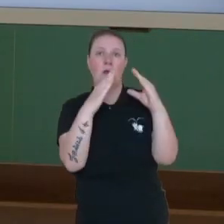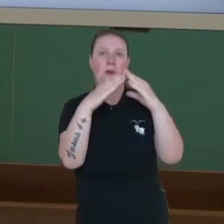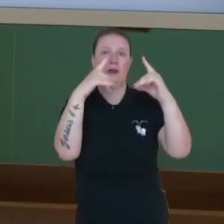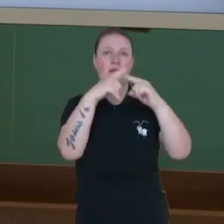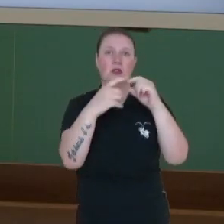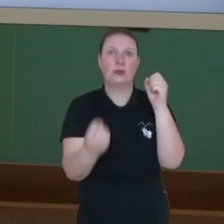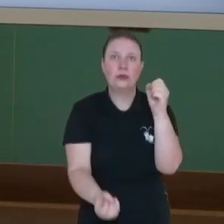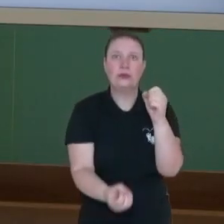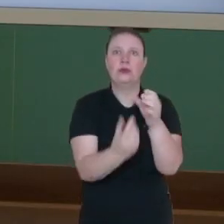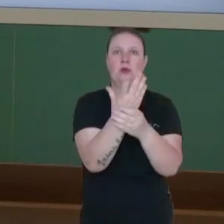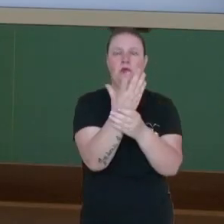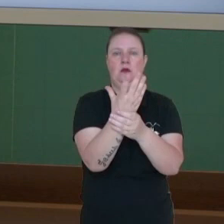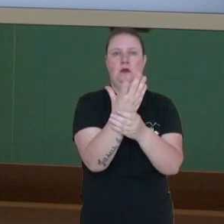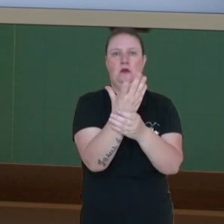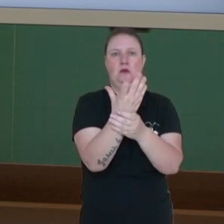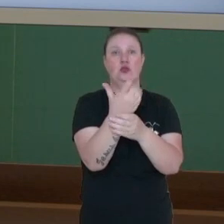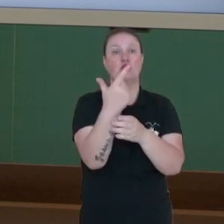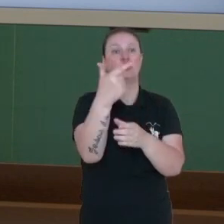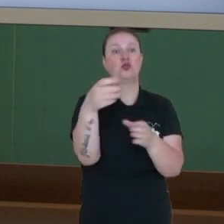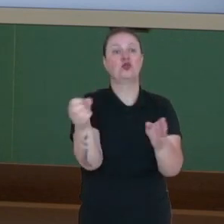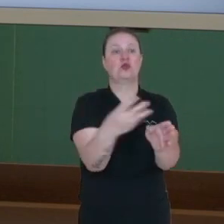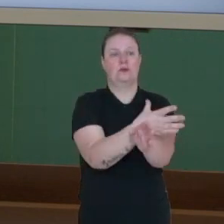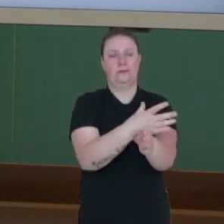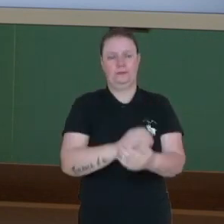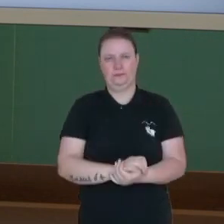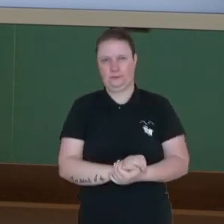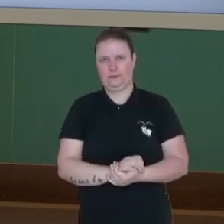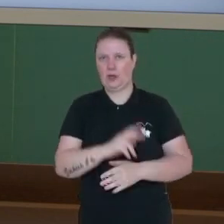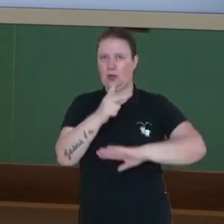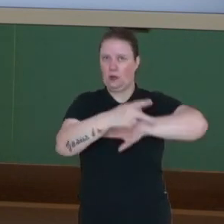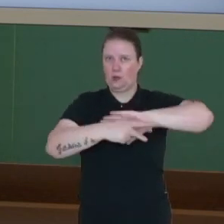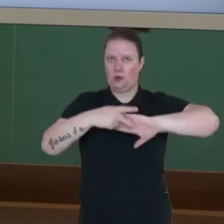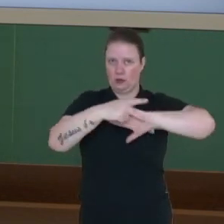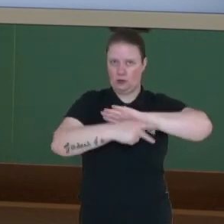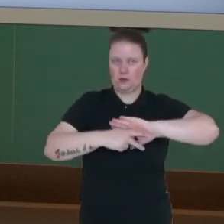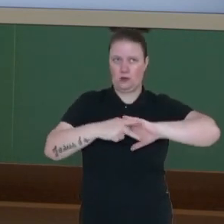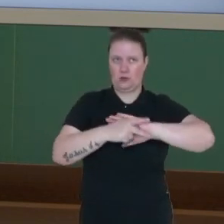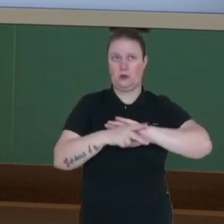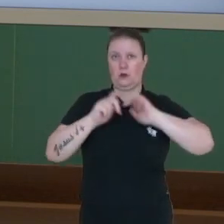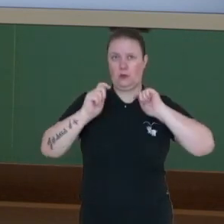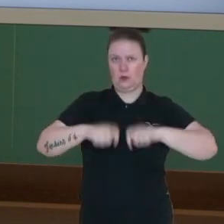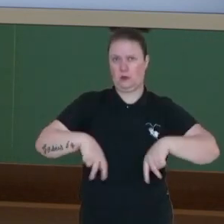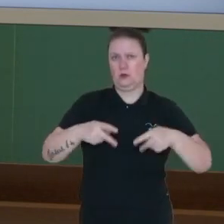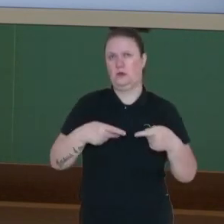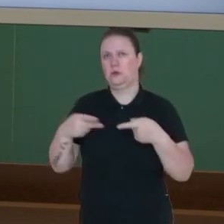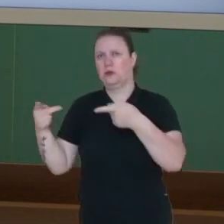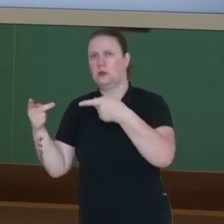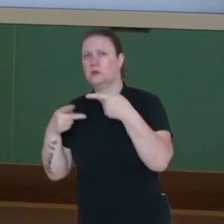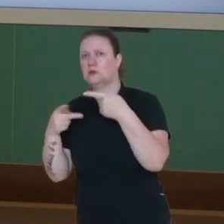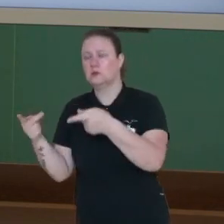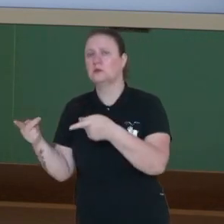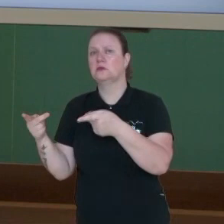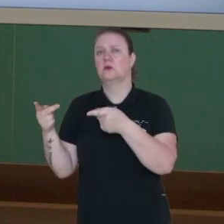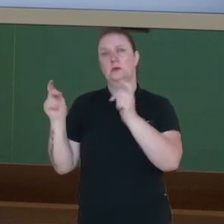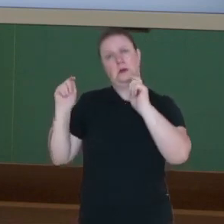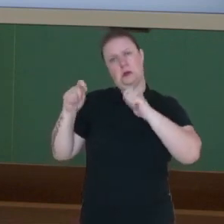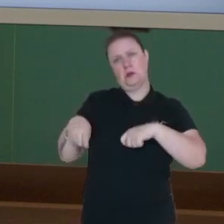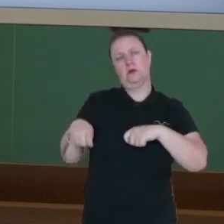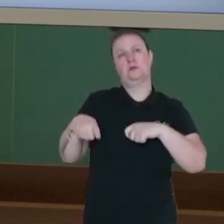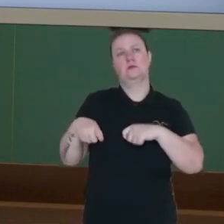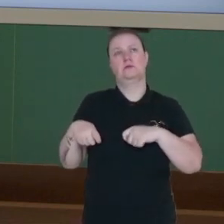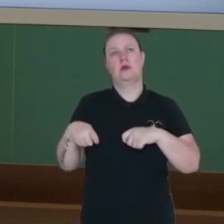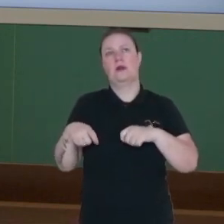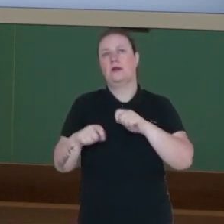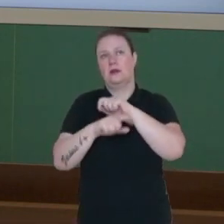na cidade de Paranaguá. É uma parte, né, que é possível visitar, né, está em ruínas, passando aí por um